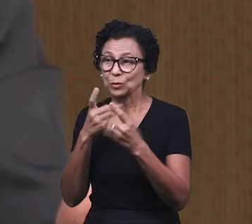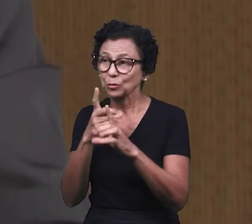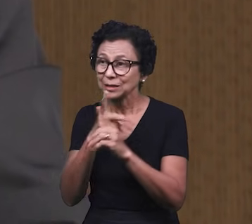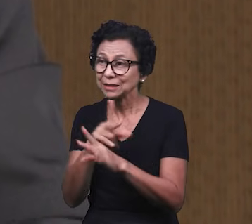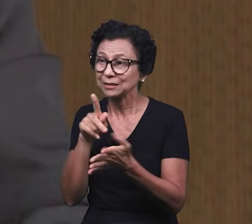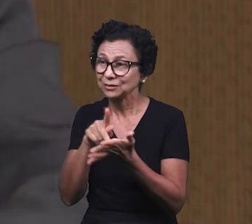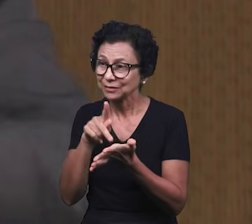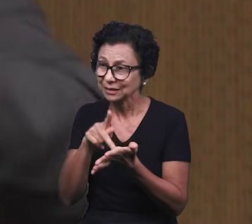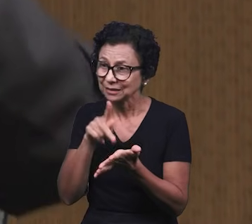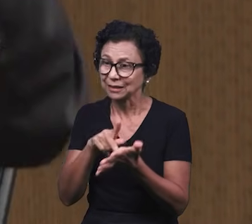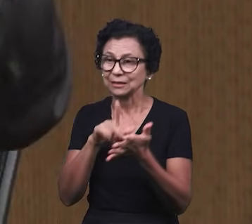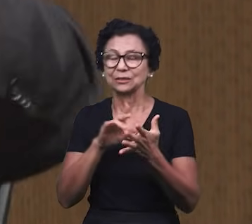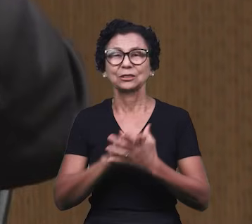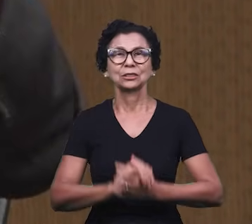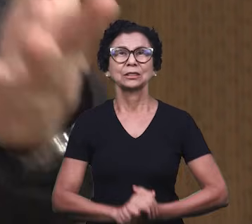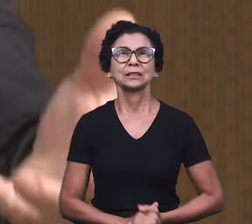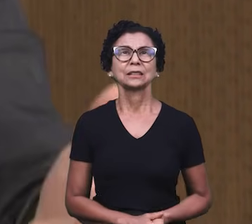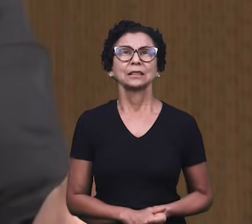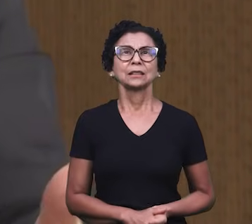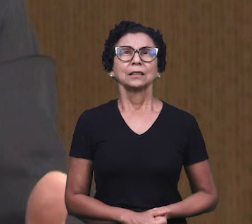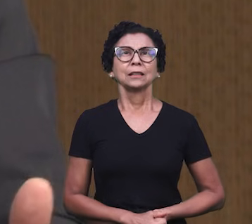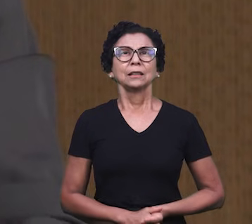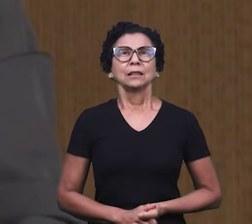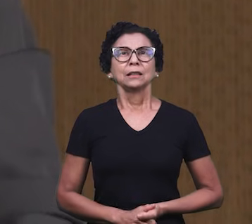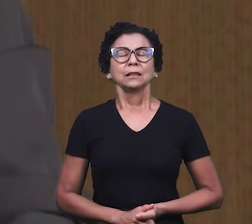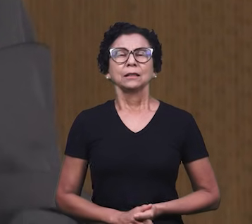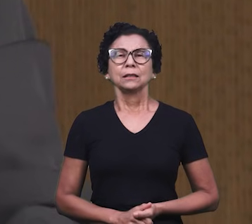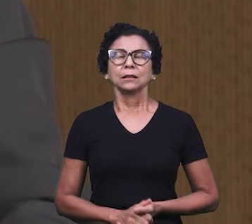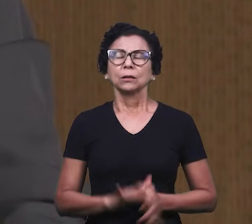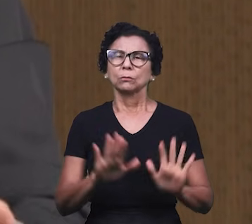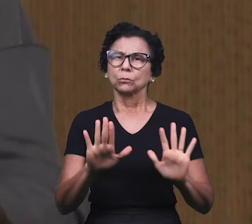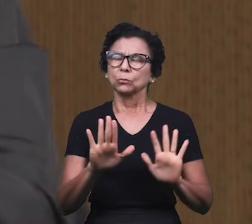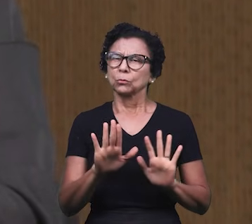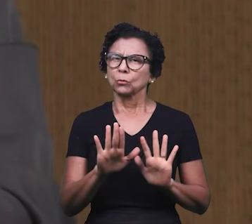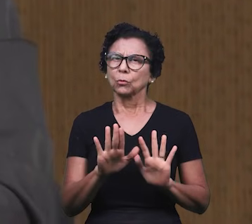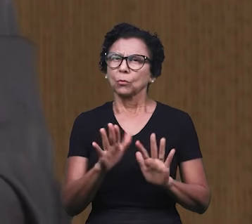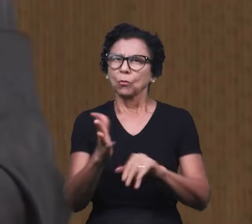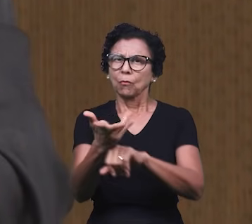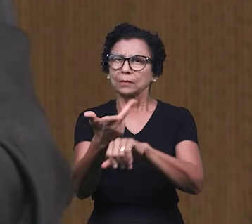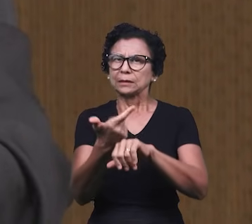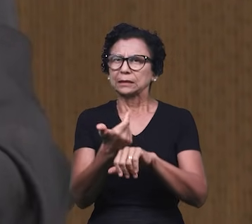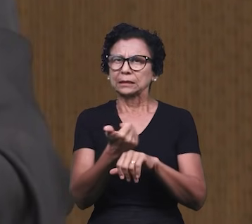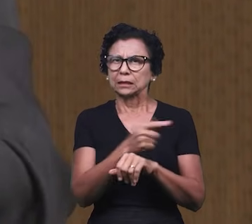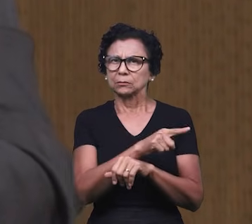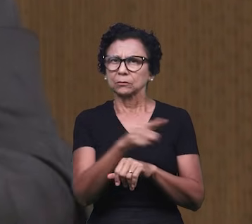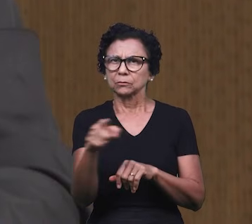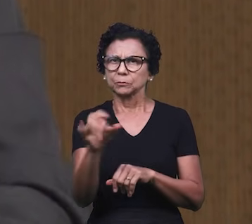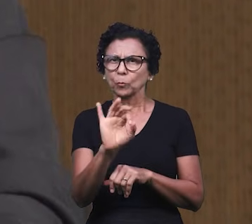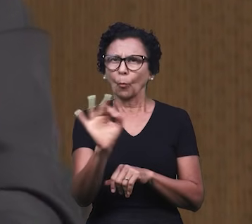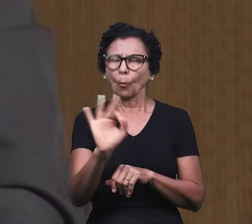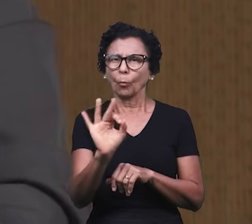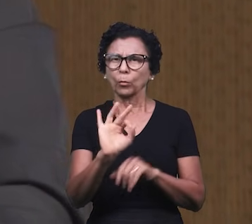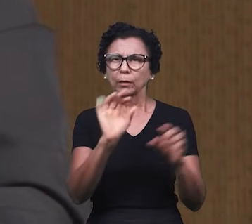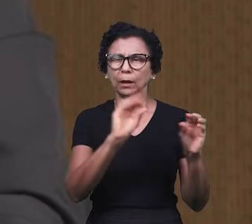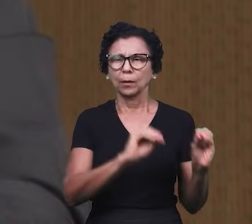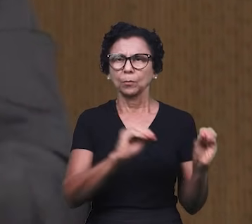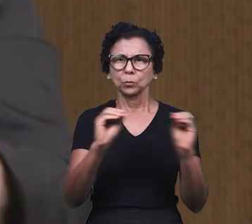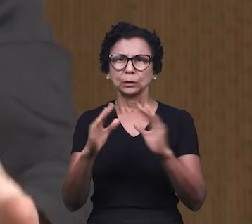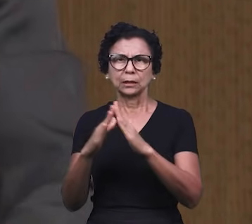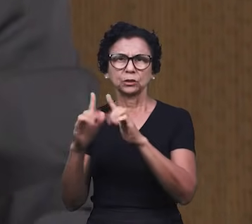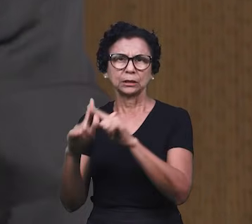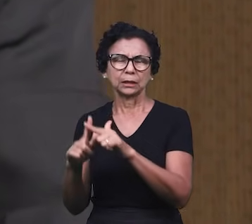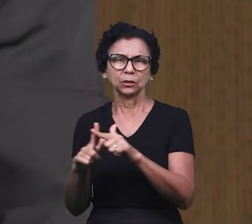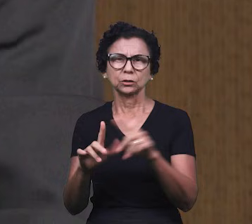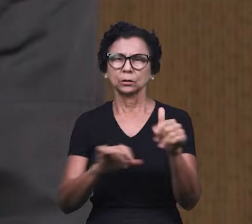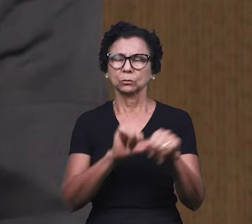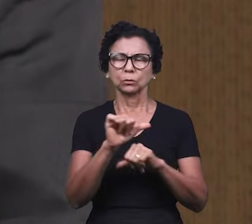nosso interesse não é que as pessoas mudem de igreja, né? Mas que tenham ali uma doutrina que é da palavra, que é aquilo